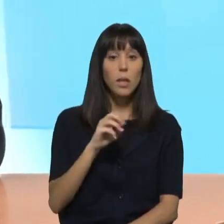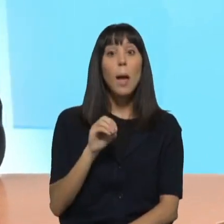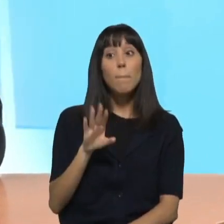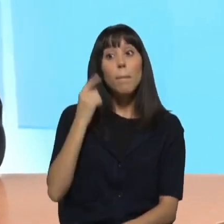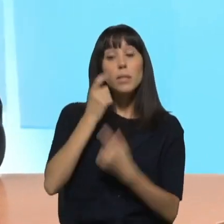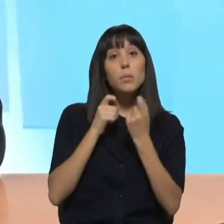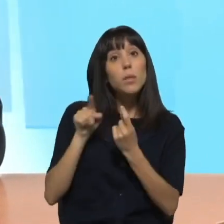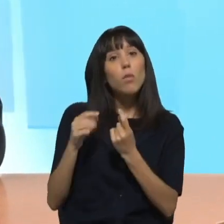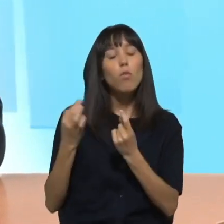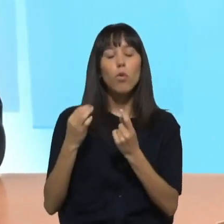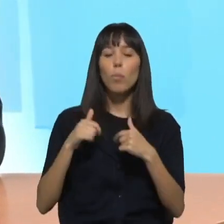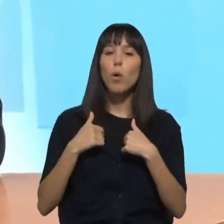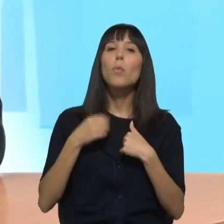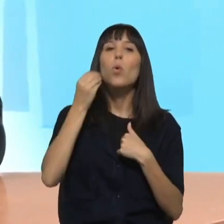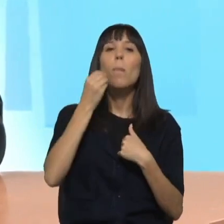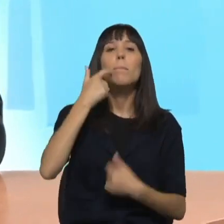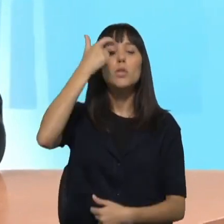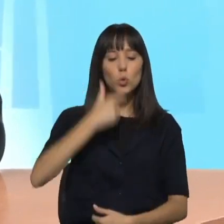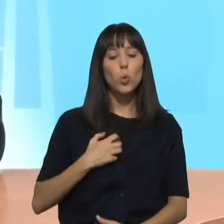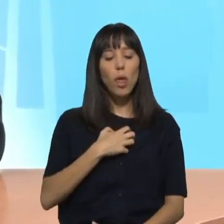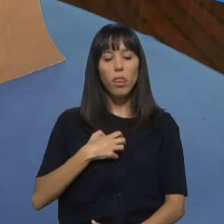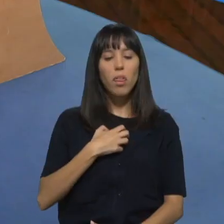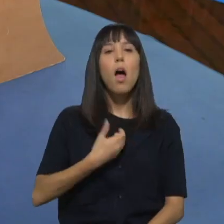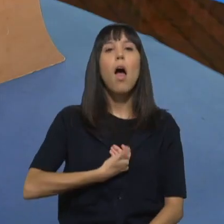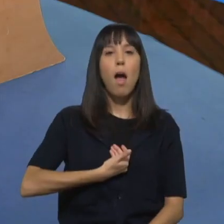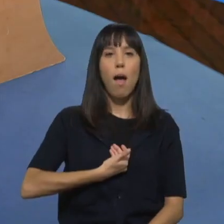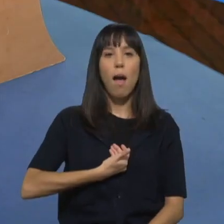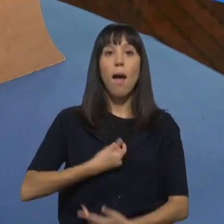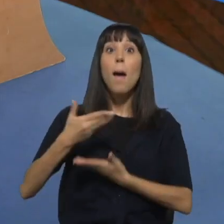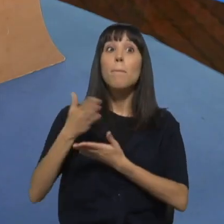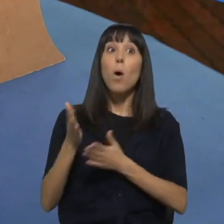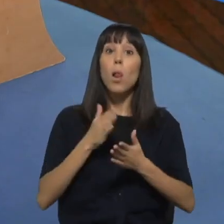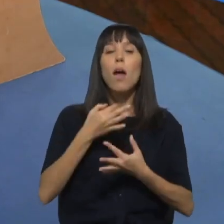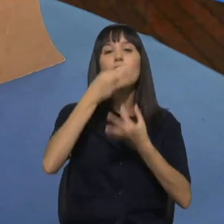muito em diálogo com o drama da pessoa, mas também muito fiel